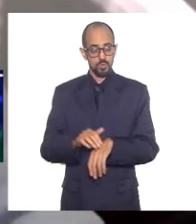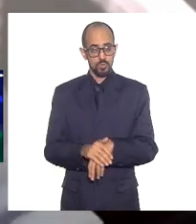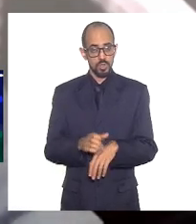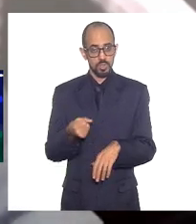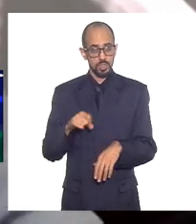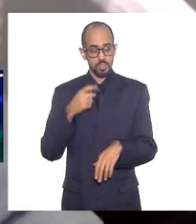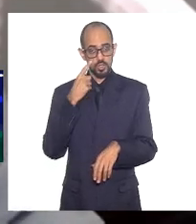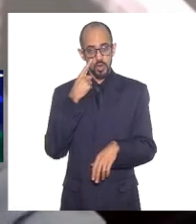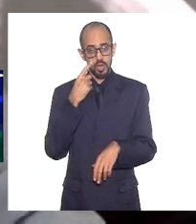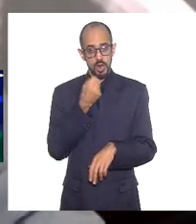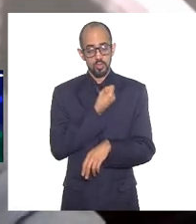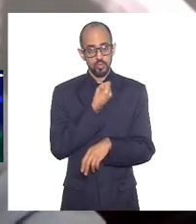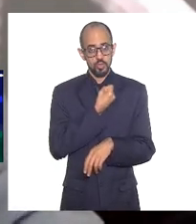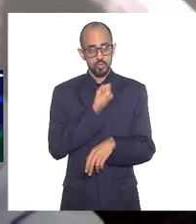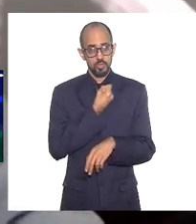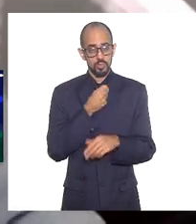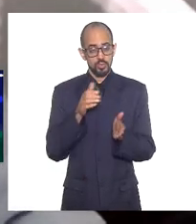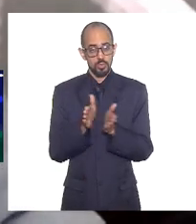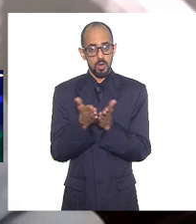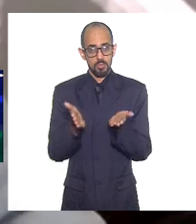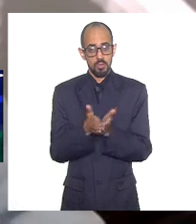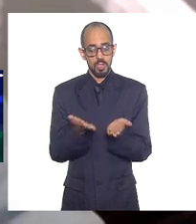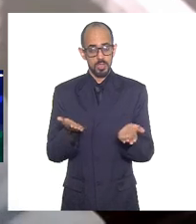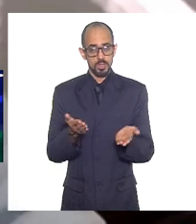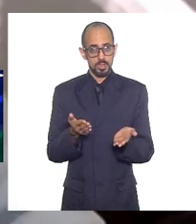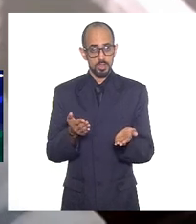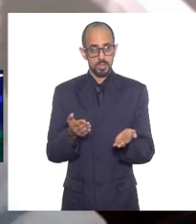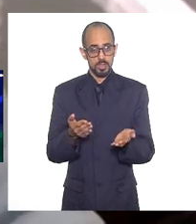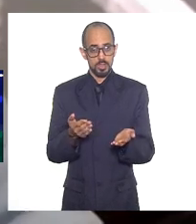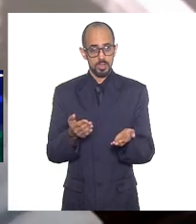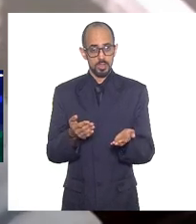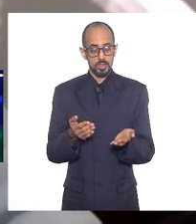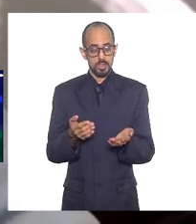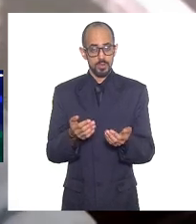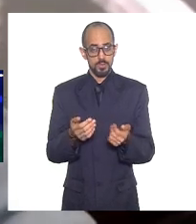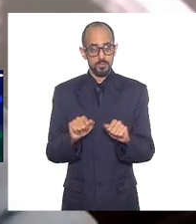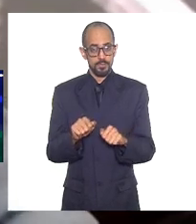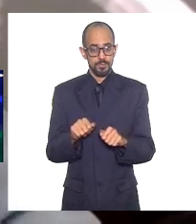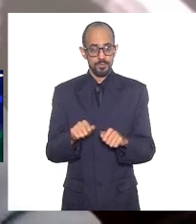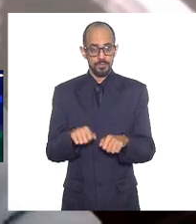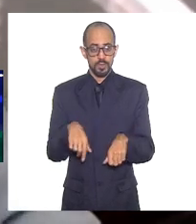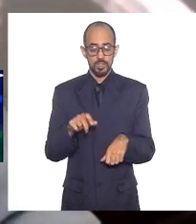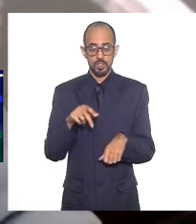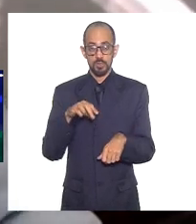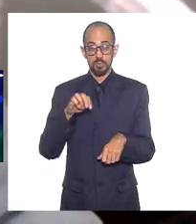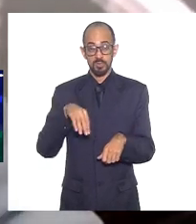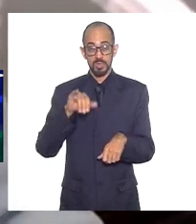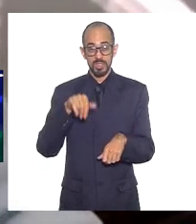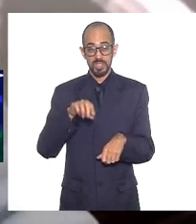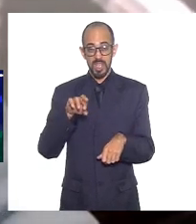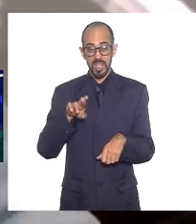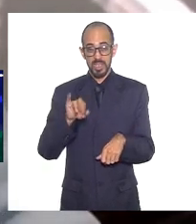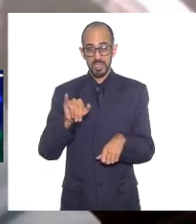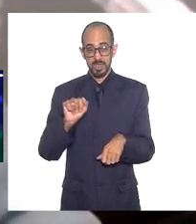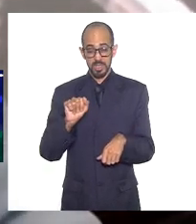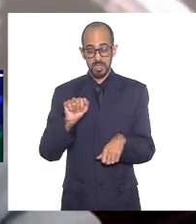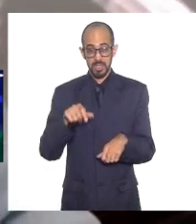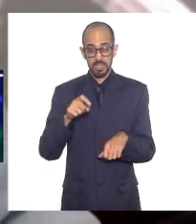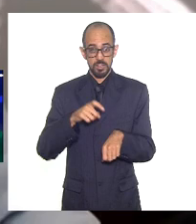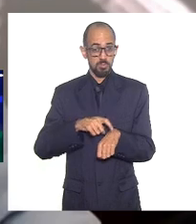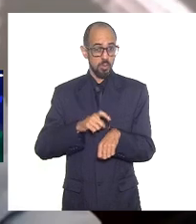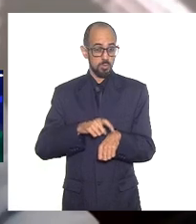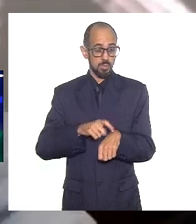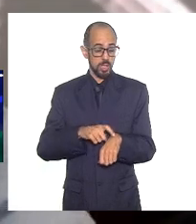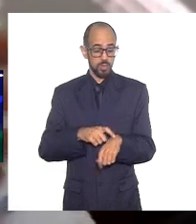indicadores de pobreza e de miséria, sim, a pobreza e a miséria, aliás, nesse momento da vida brasileira, se ampliam de